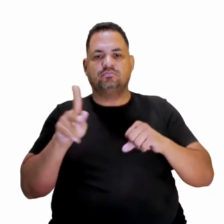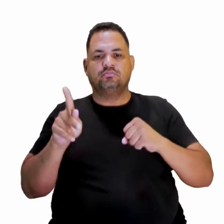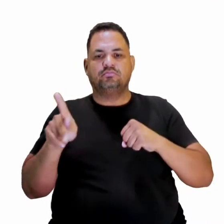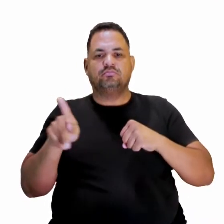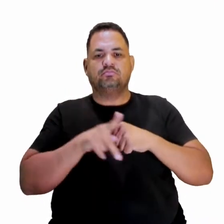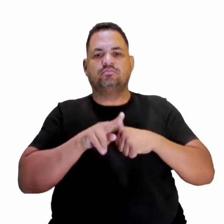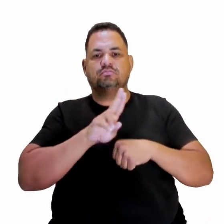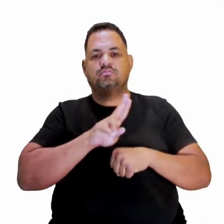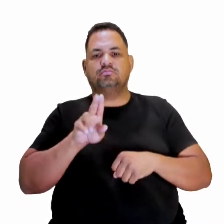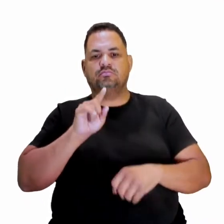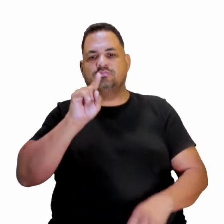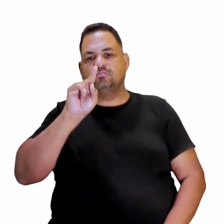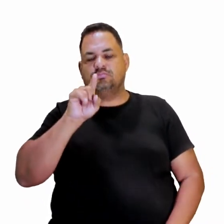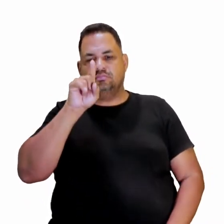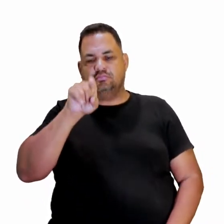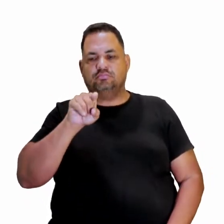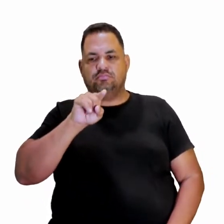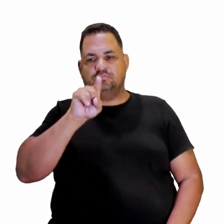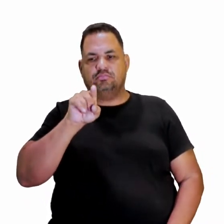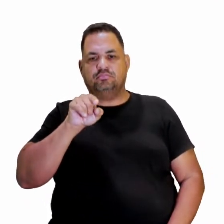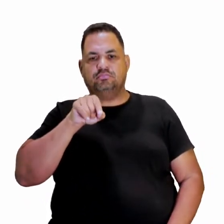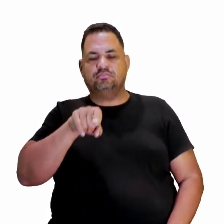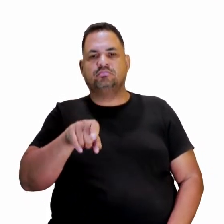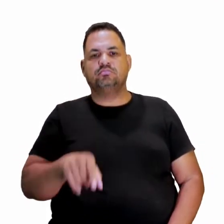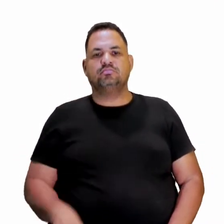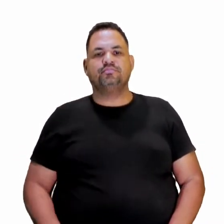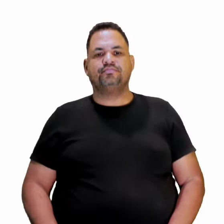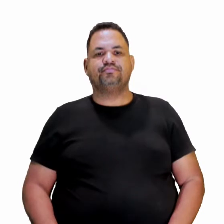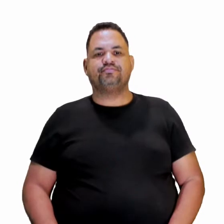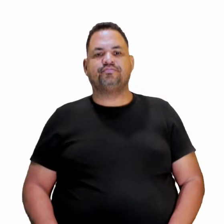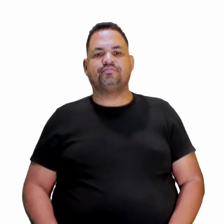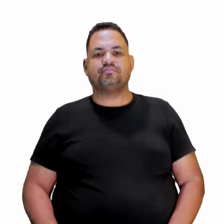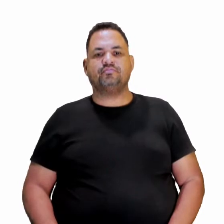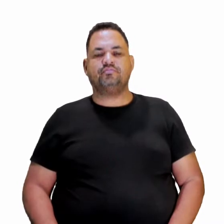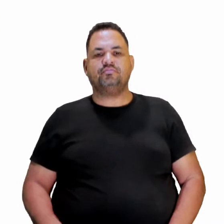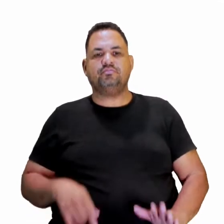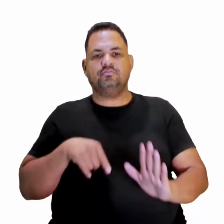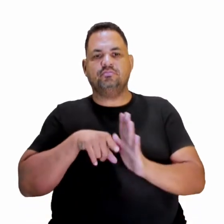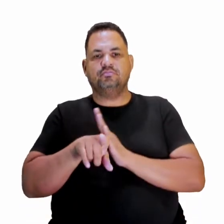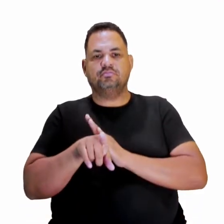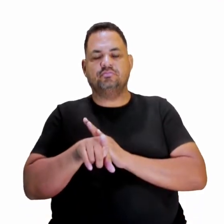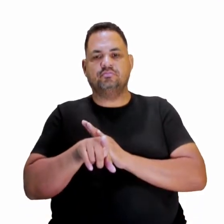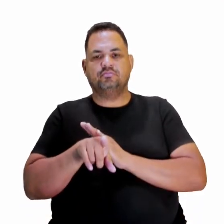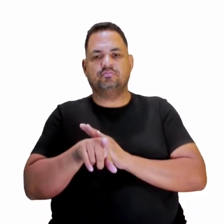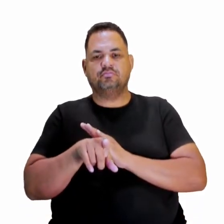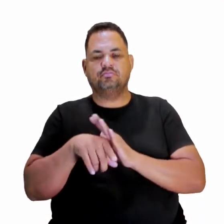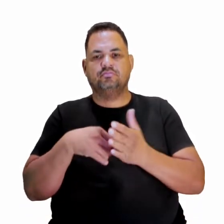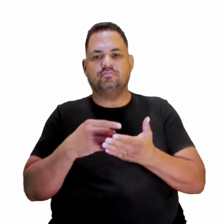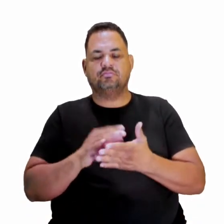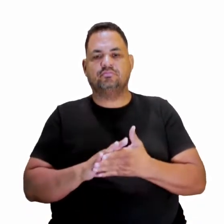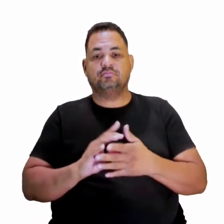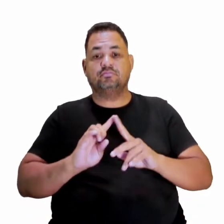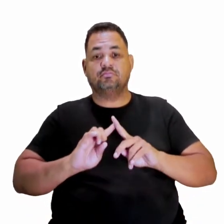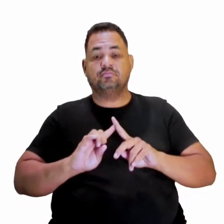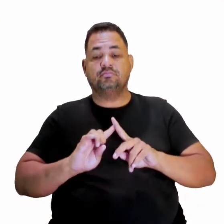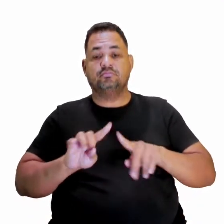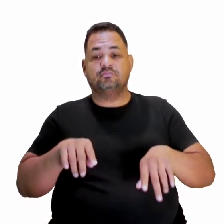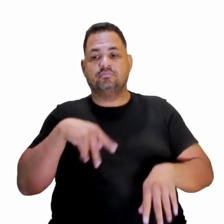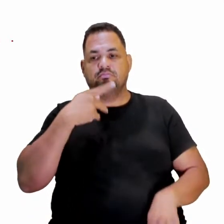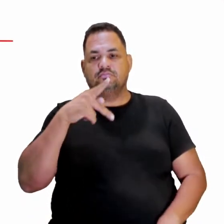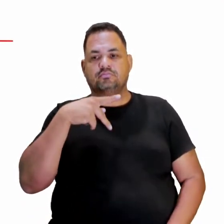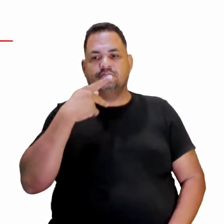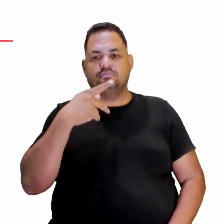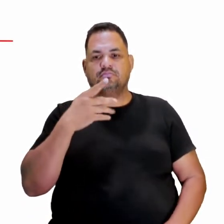interrogativo antes. Você vai poder responder com sim ou não. Só que a pessoa, ela quis dizer que não, mas ela falou